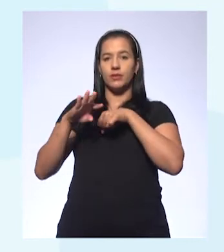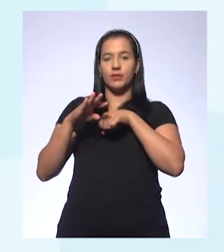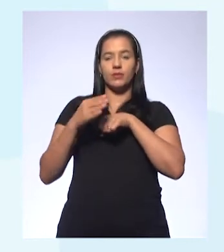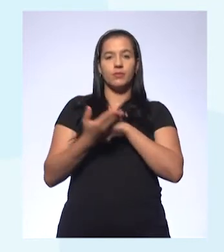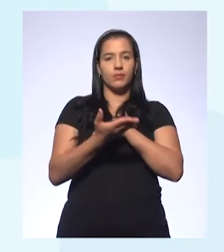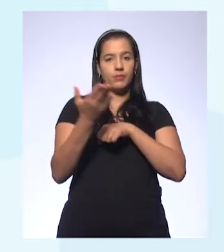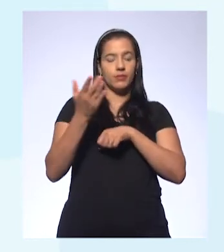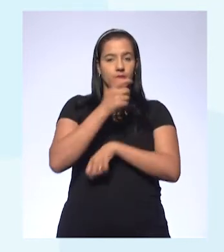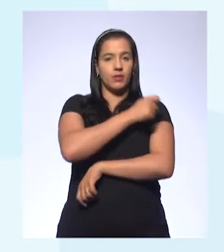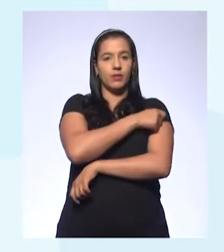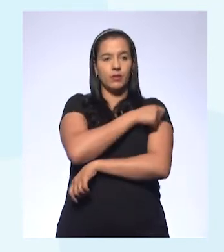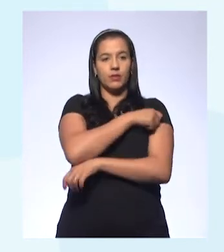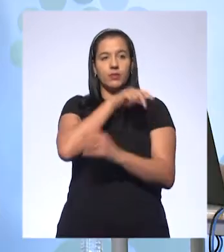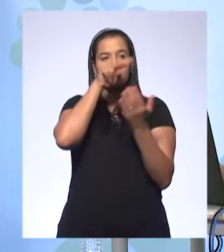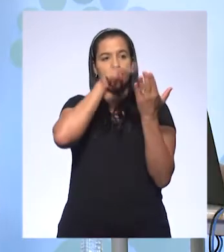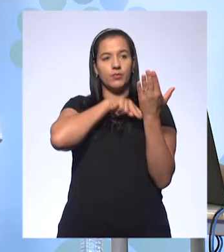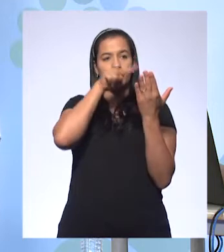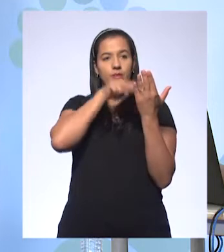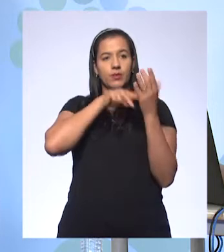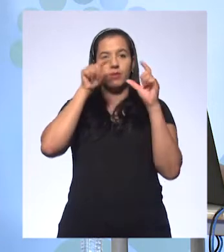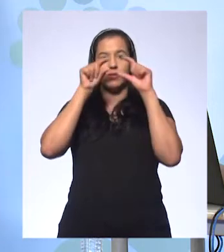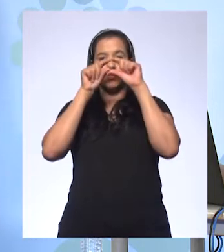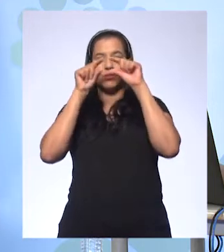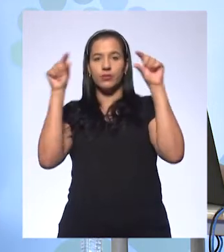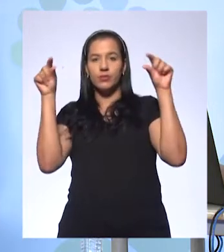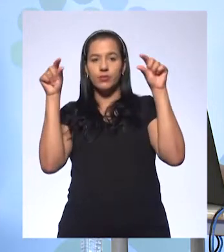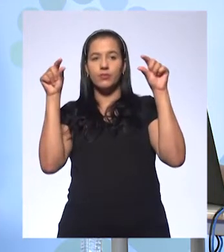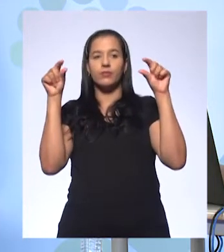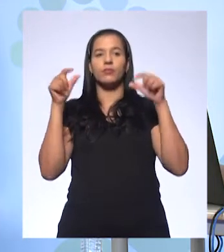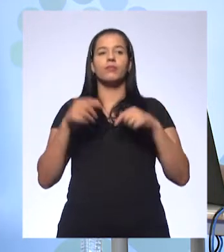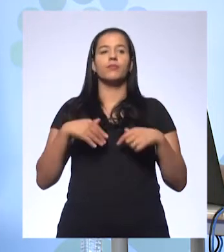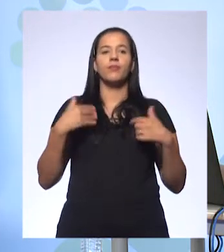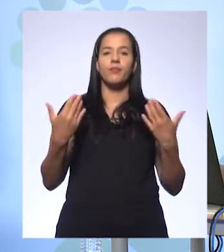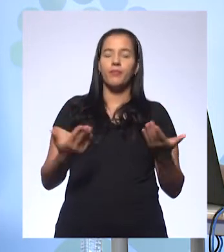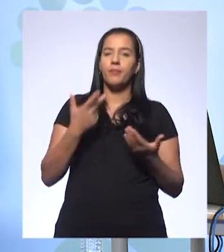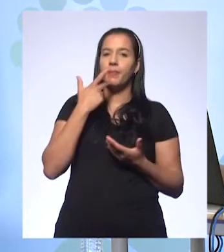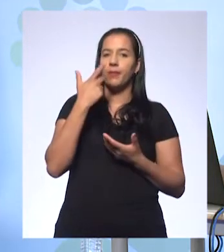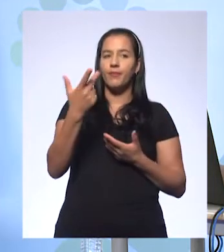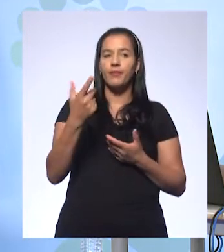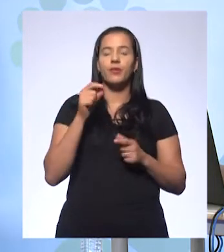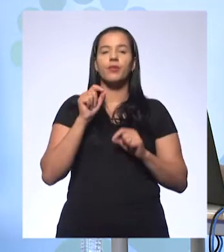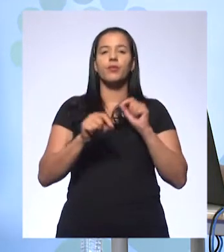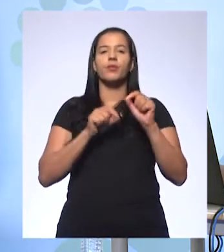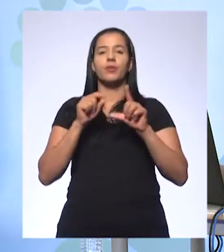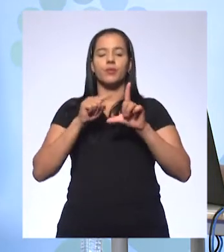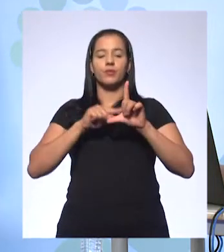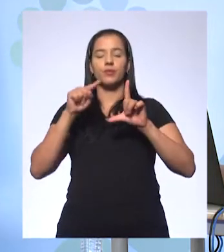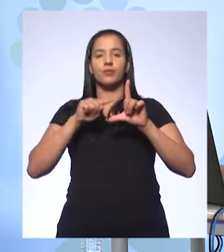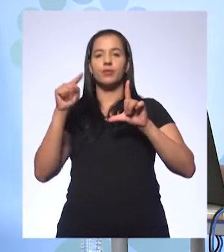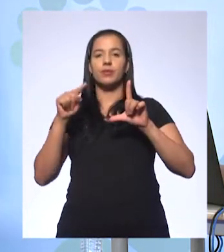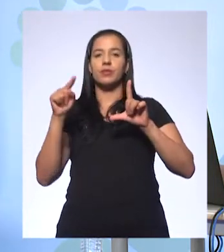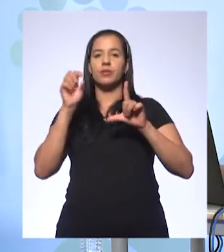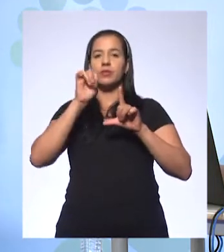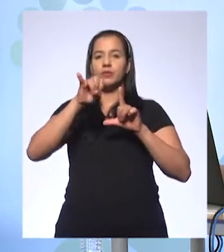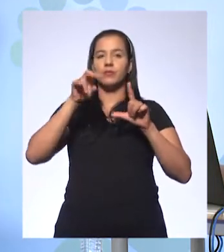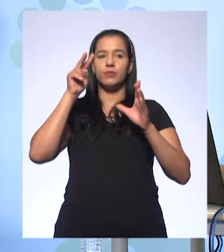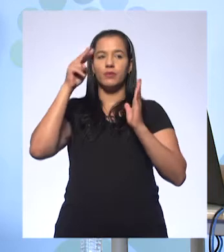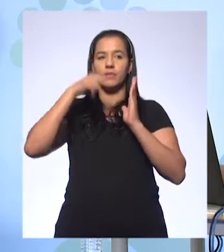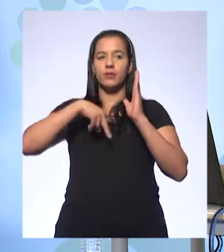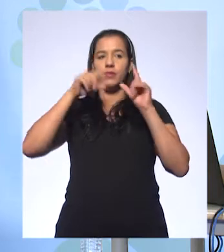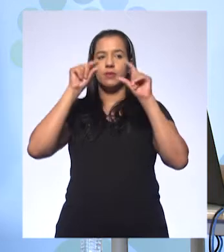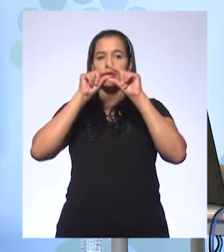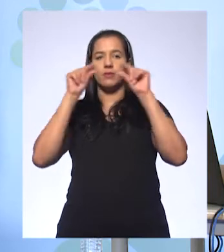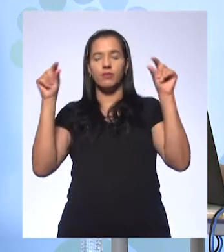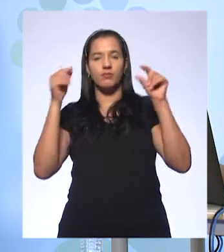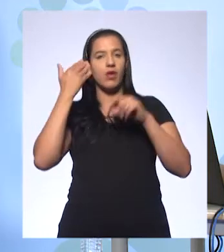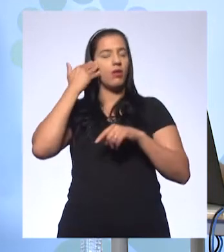um gráfico, leia o título do gráfico. O título do gráfico vai te dizer do que ele está falando. Se você não lê o título do gráfico, aí fica difícil de